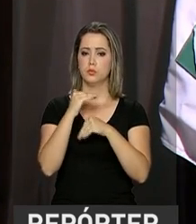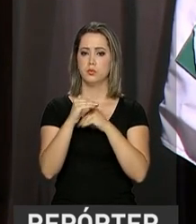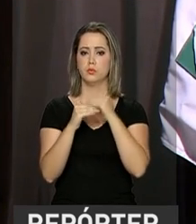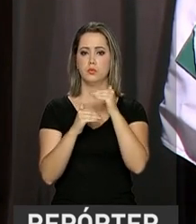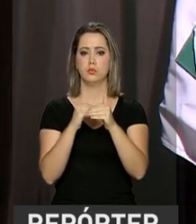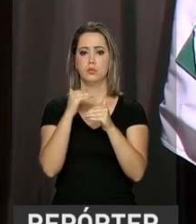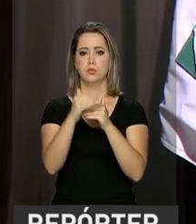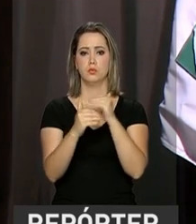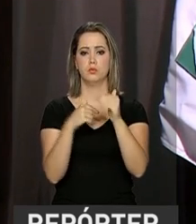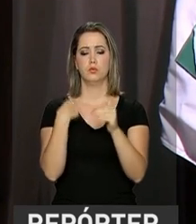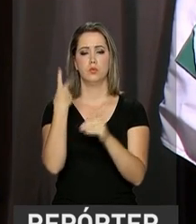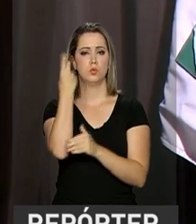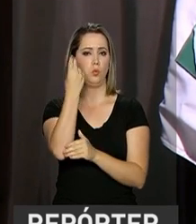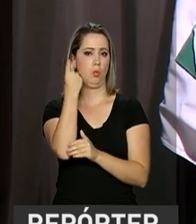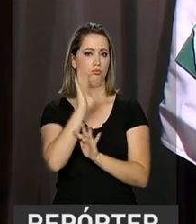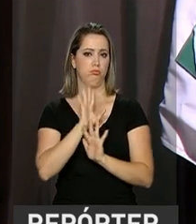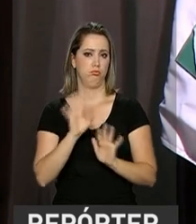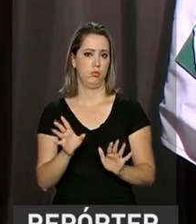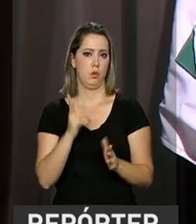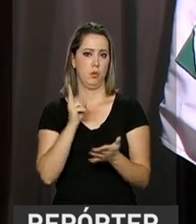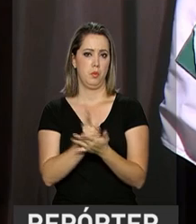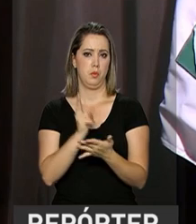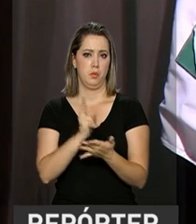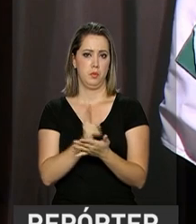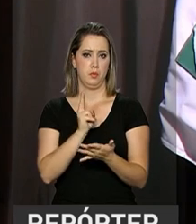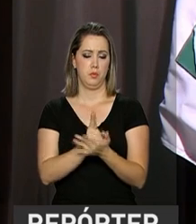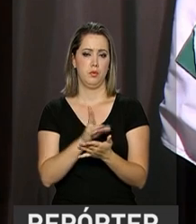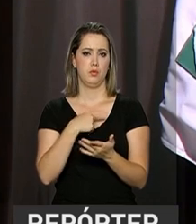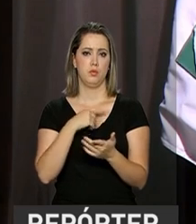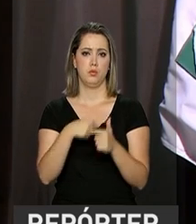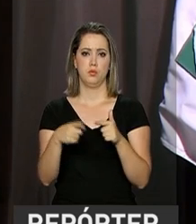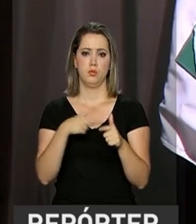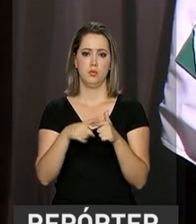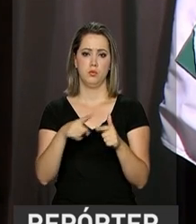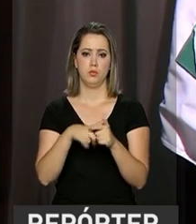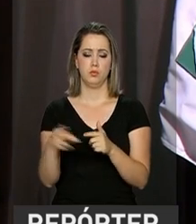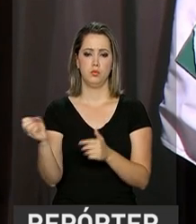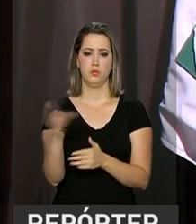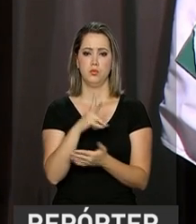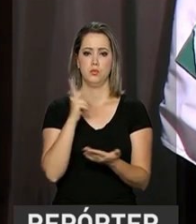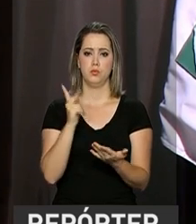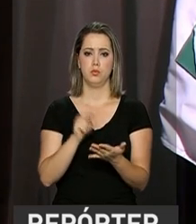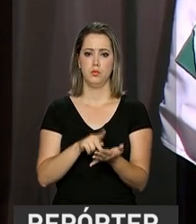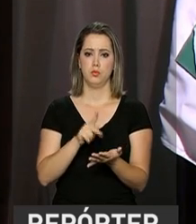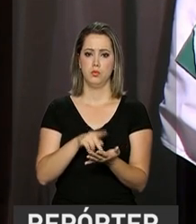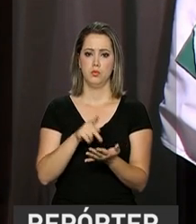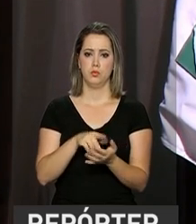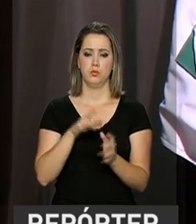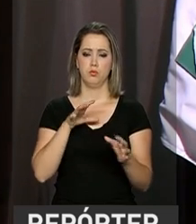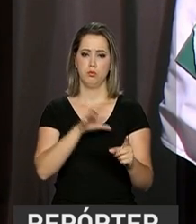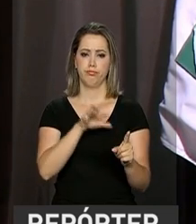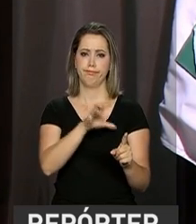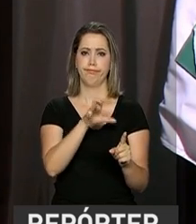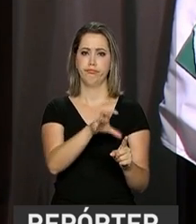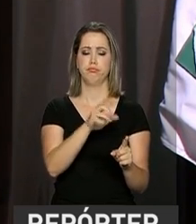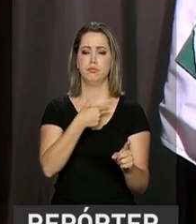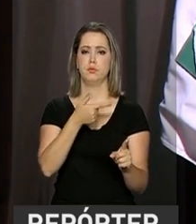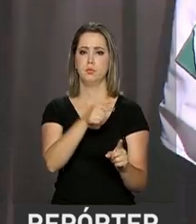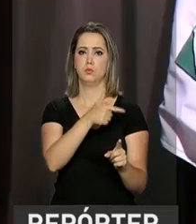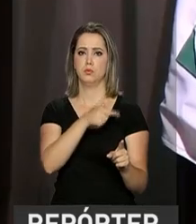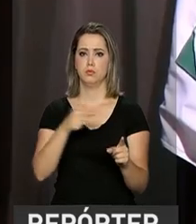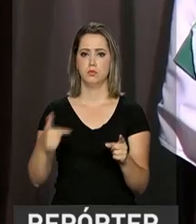funcionando normalmente mesmo quando ela está sujeita às novas realidades e a perturbações de diversas